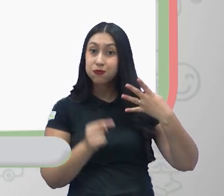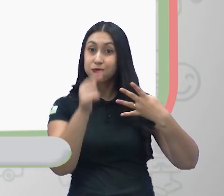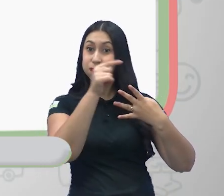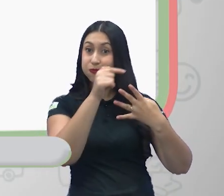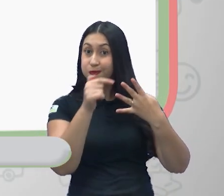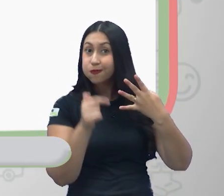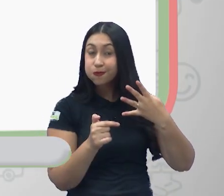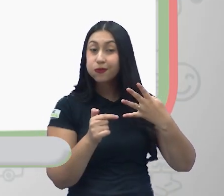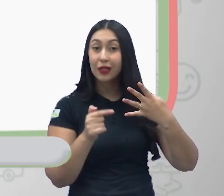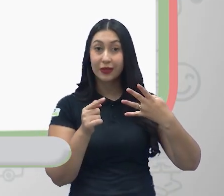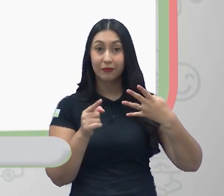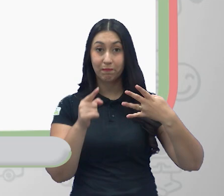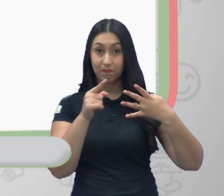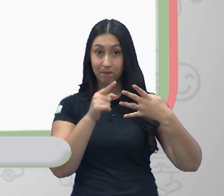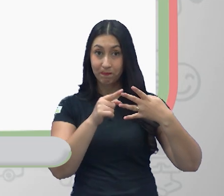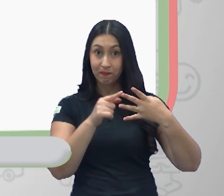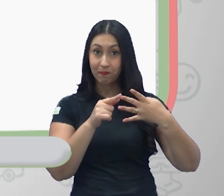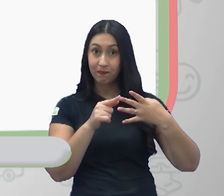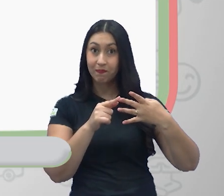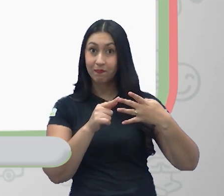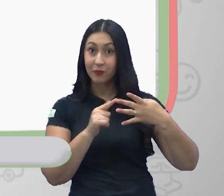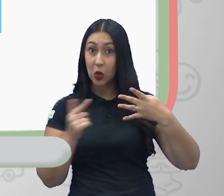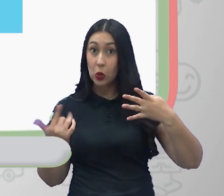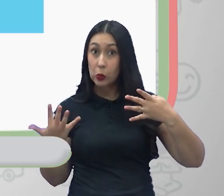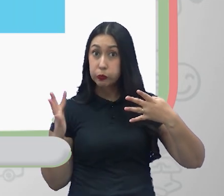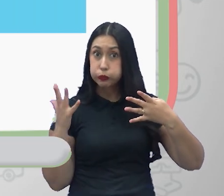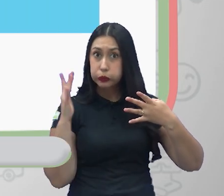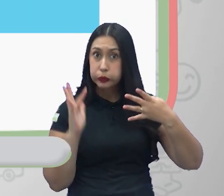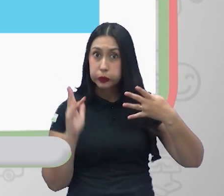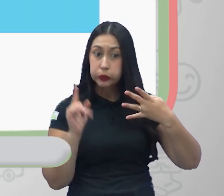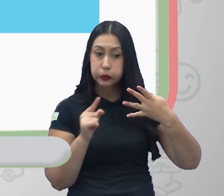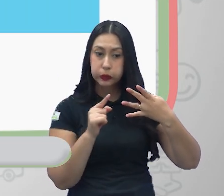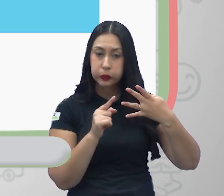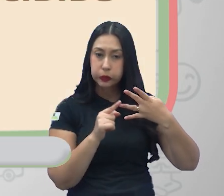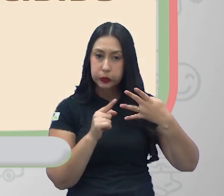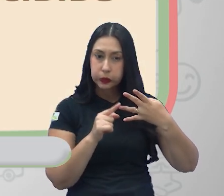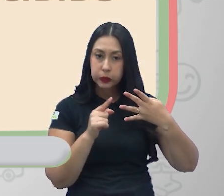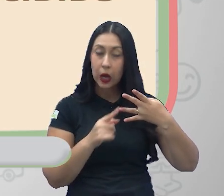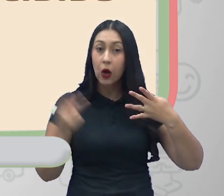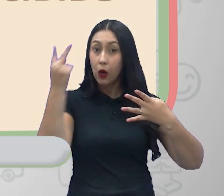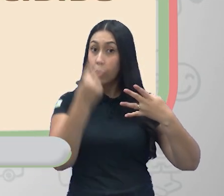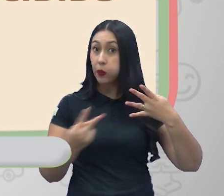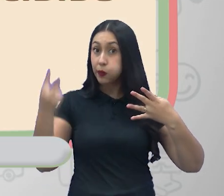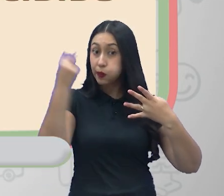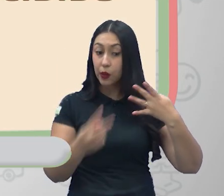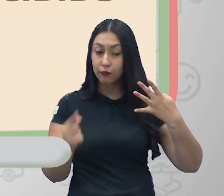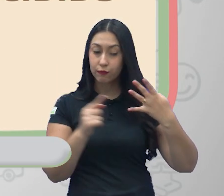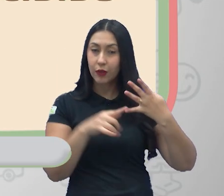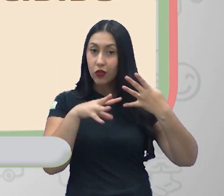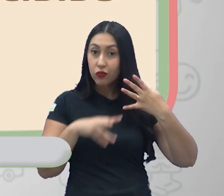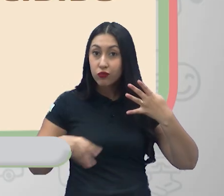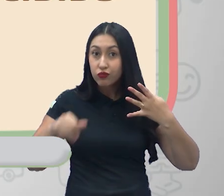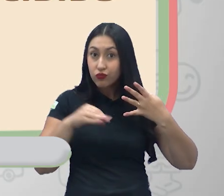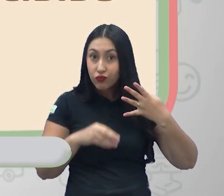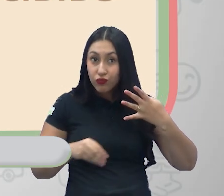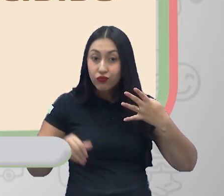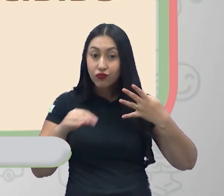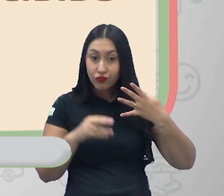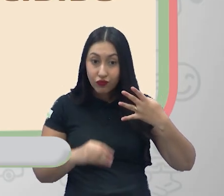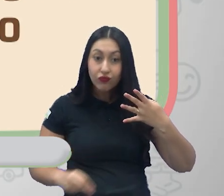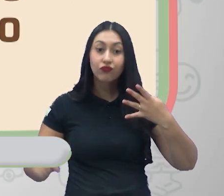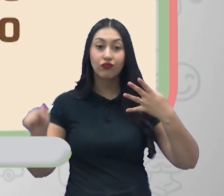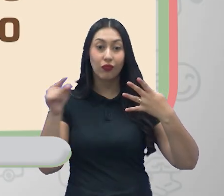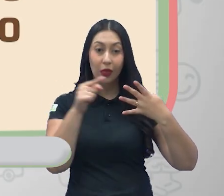são o colérico, o sanguíneo e o melancólico. O colérico é mais intenso e